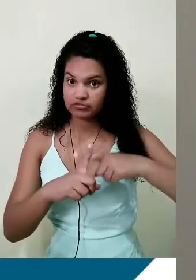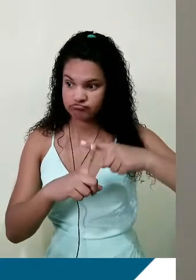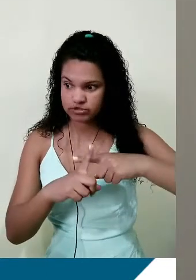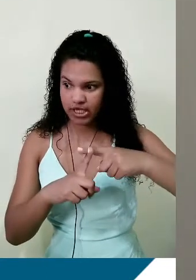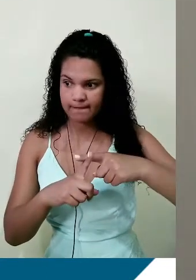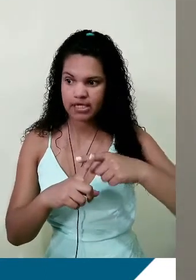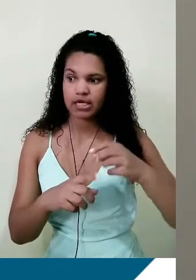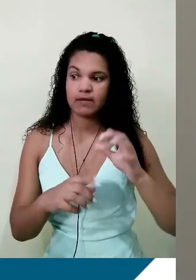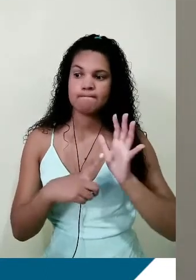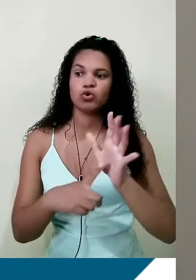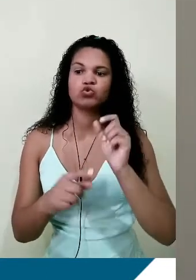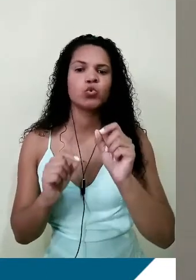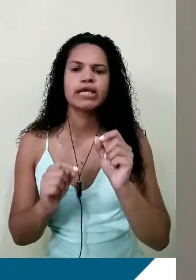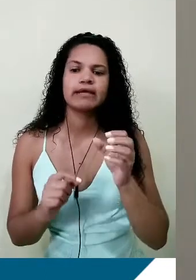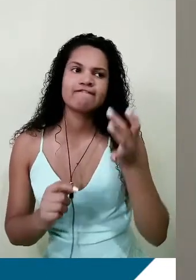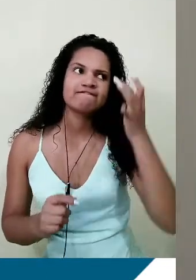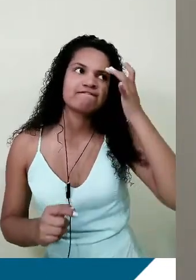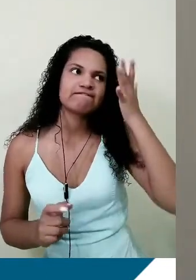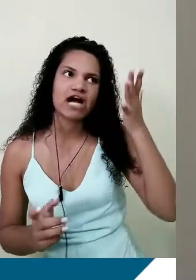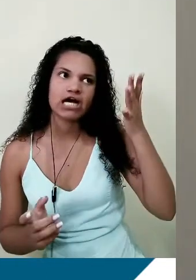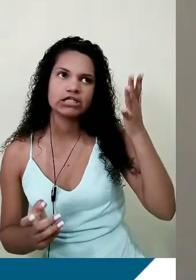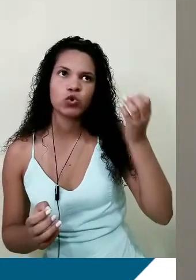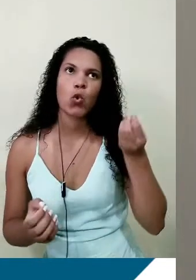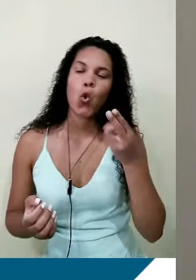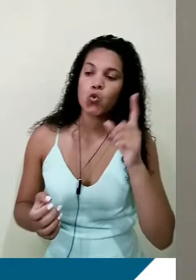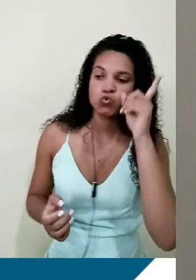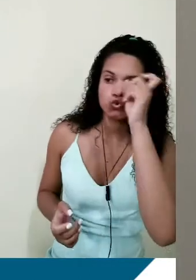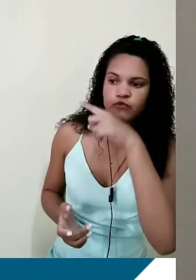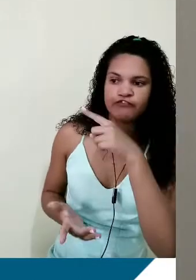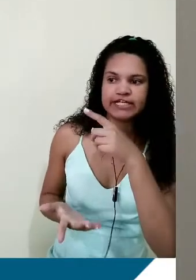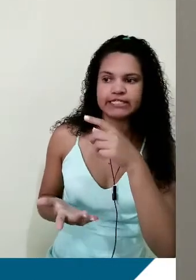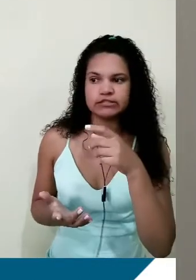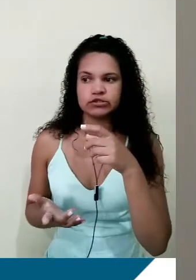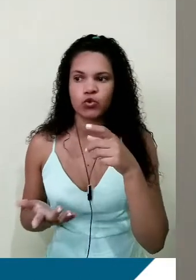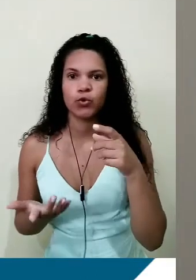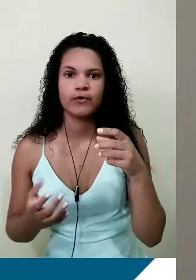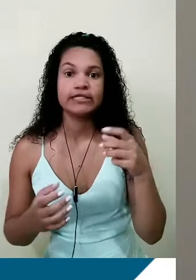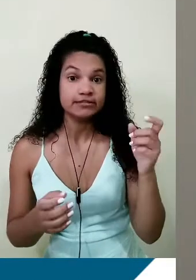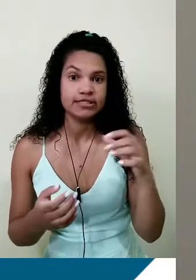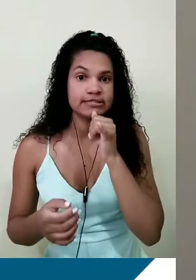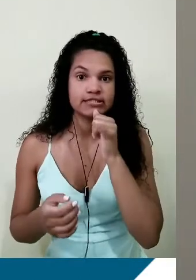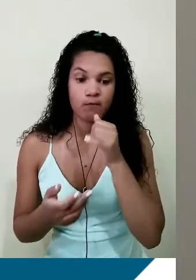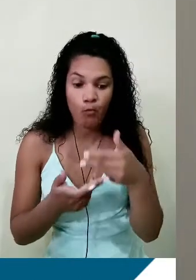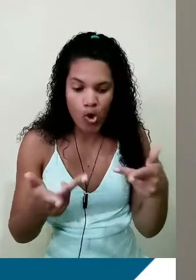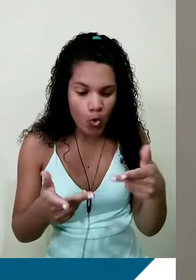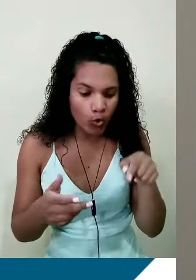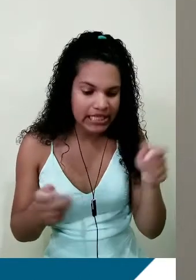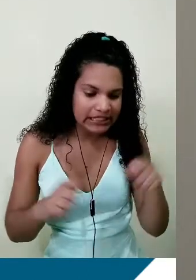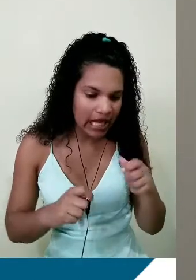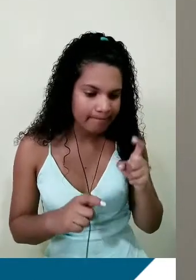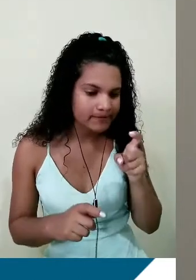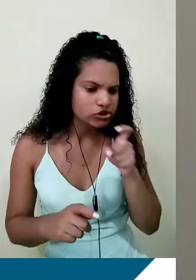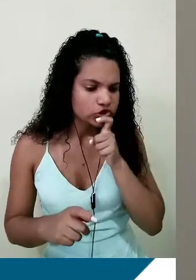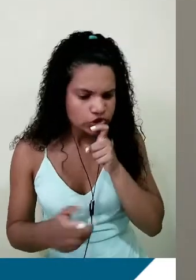fácil ou difícil você esquentar ou esfriar alguma coisa. Ou seja, se é fácil ou difícil